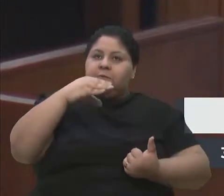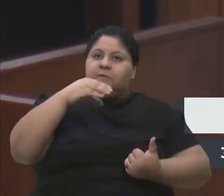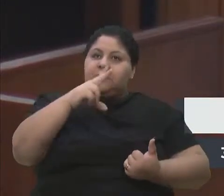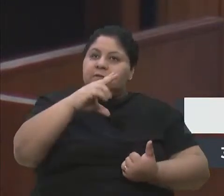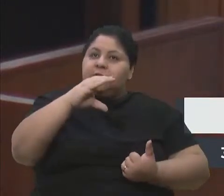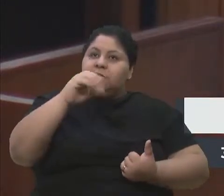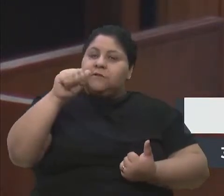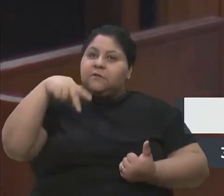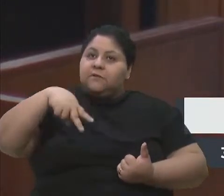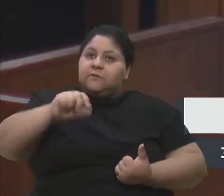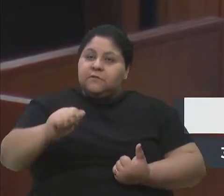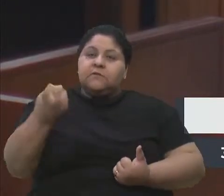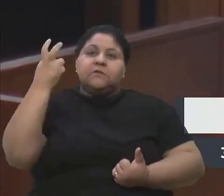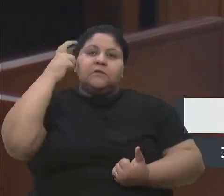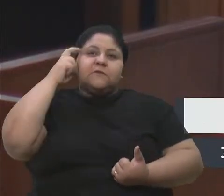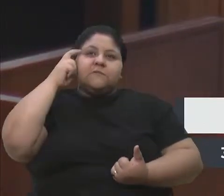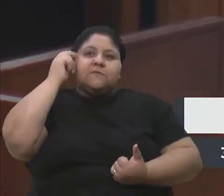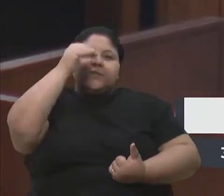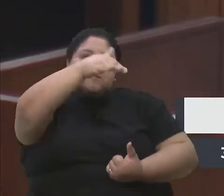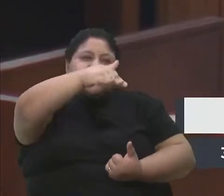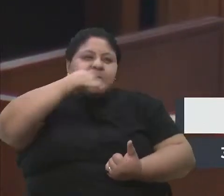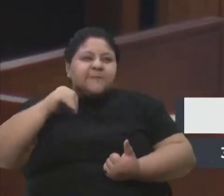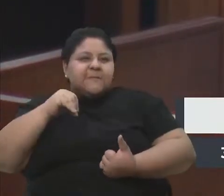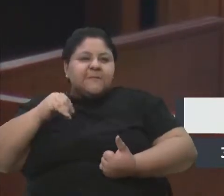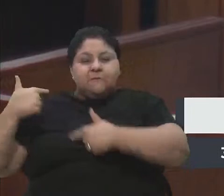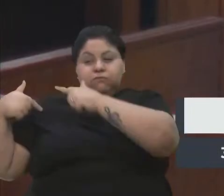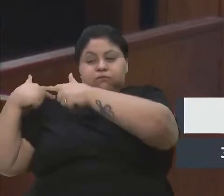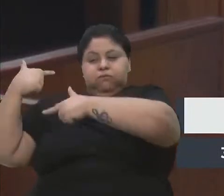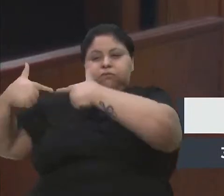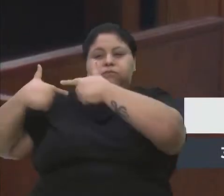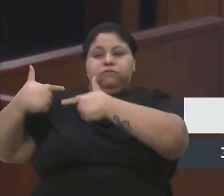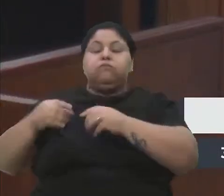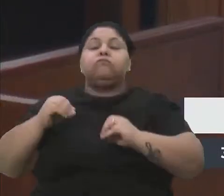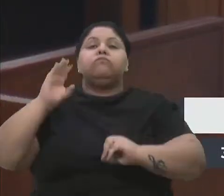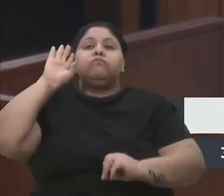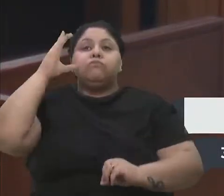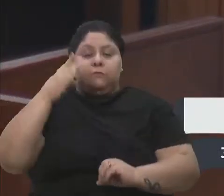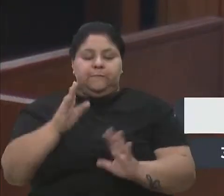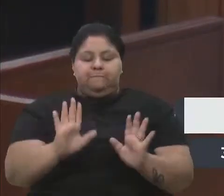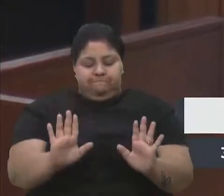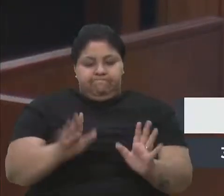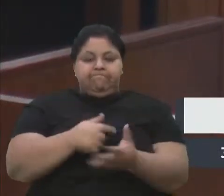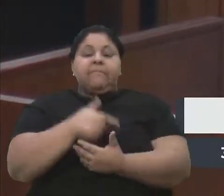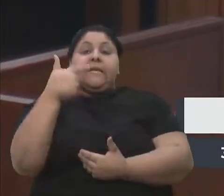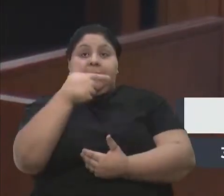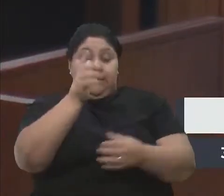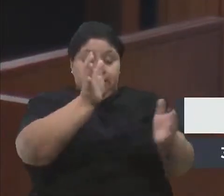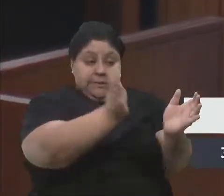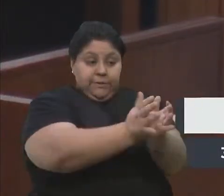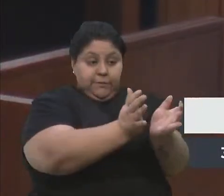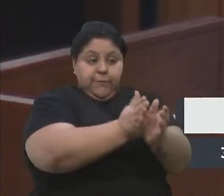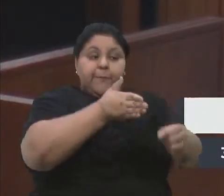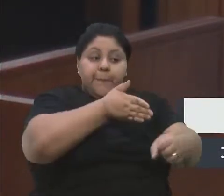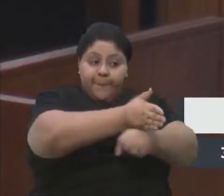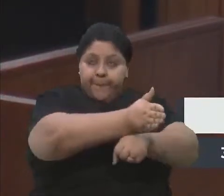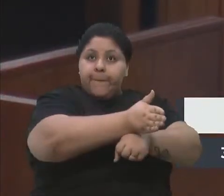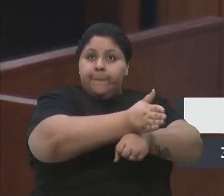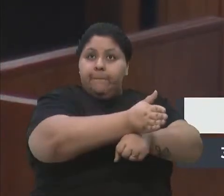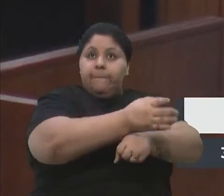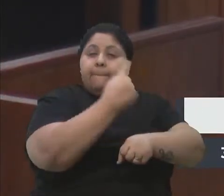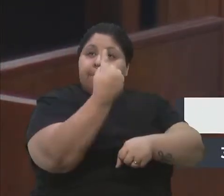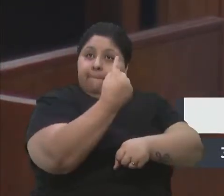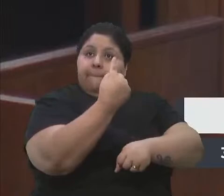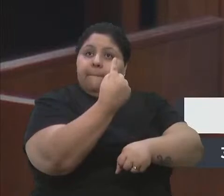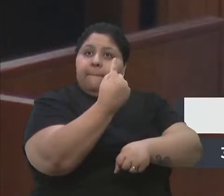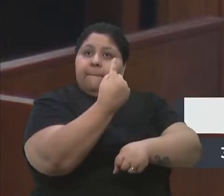cultural resgatando nossas tradições. Como é que funciona? São 7 equipes que estão participando da gincana. Uma gincana que propôs